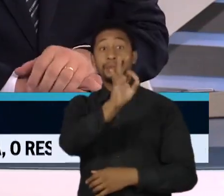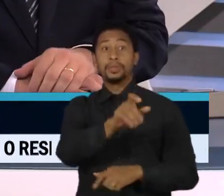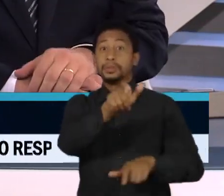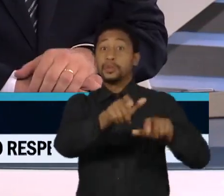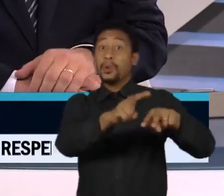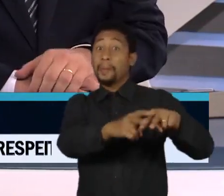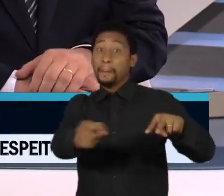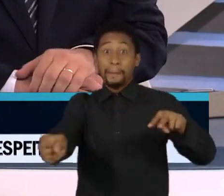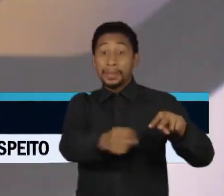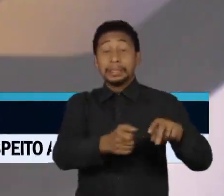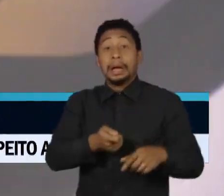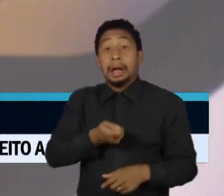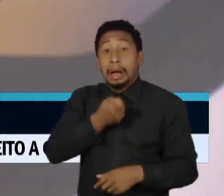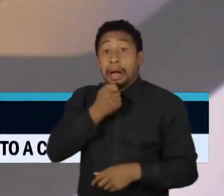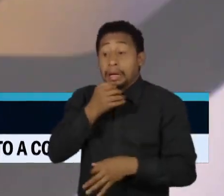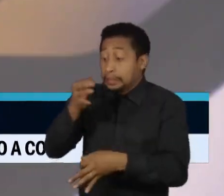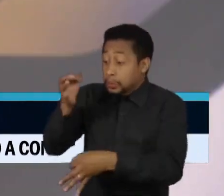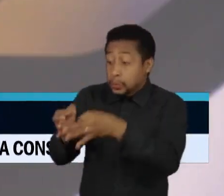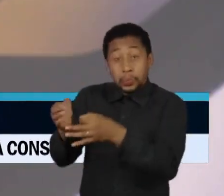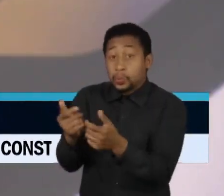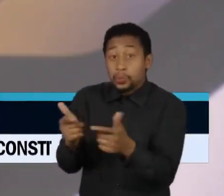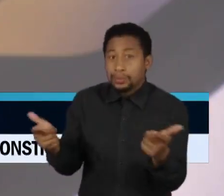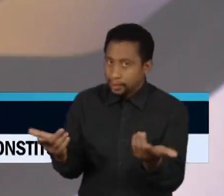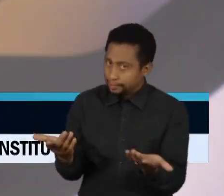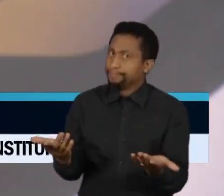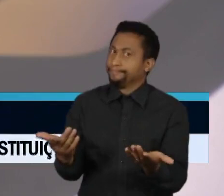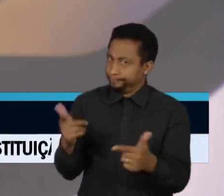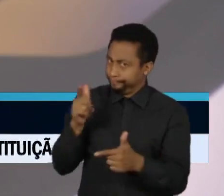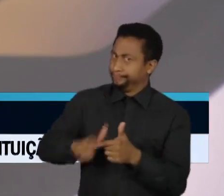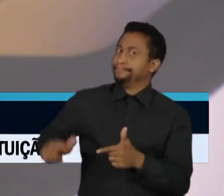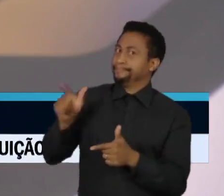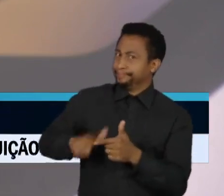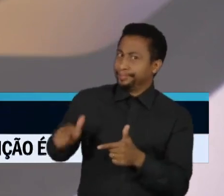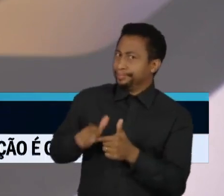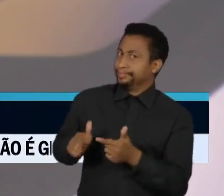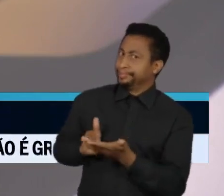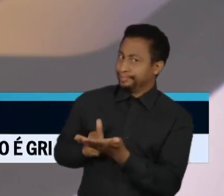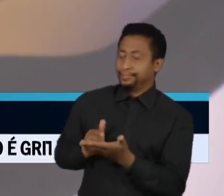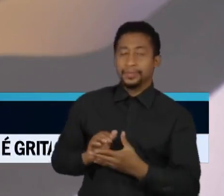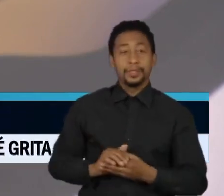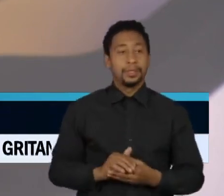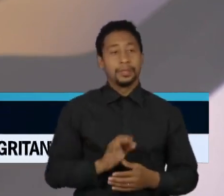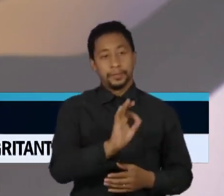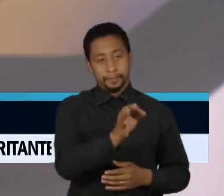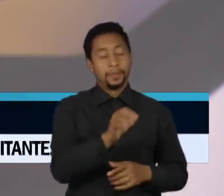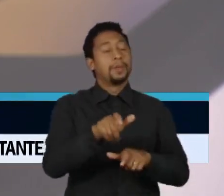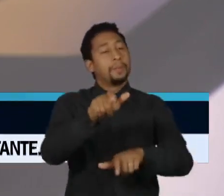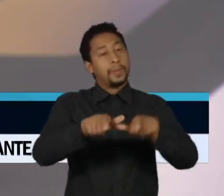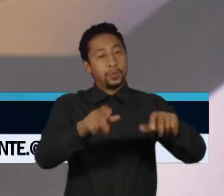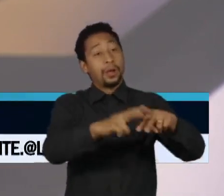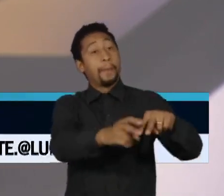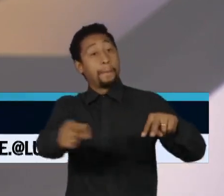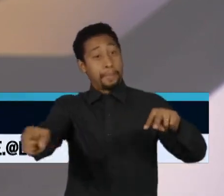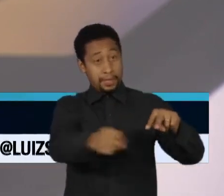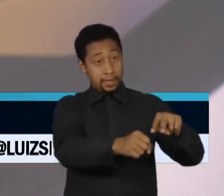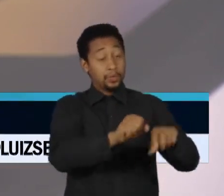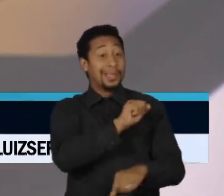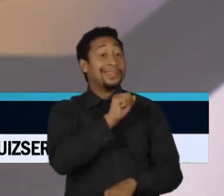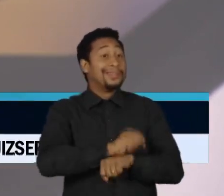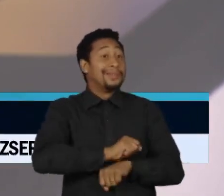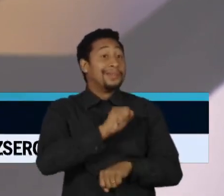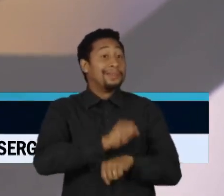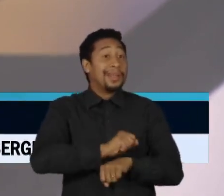do iceberg, né? Sem dúvida, sem dúvida. Não existem presos provisórios que estão cumprindo prisão como